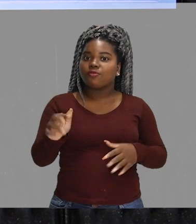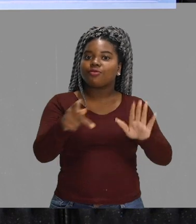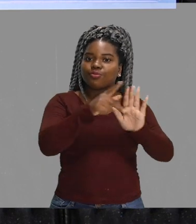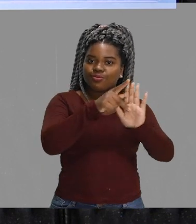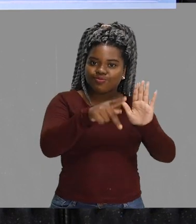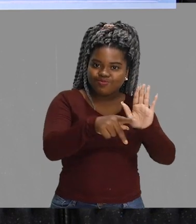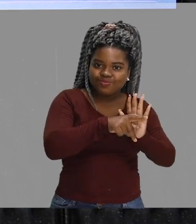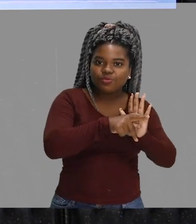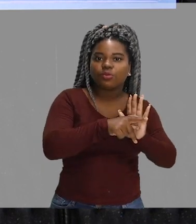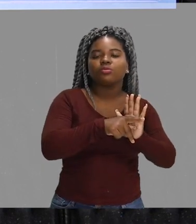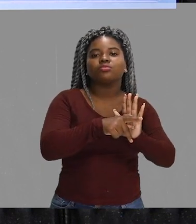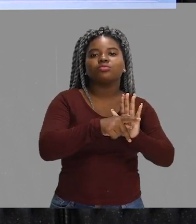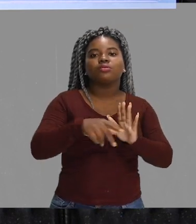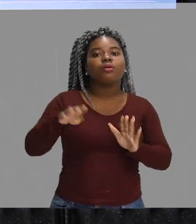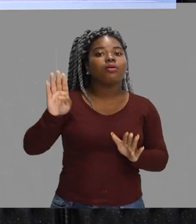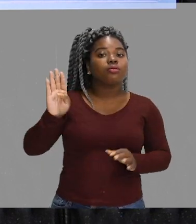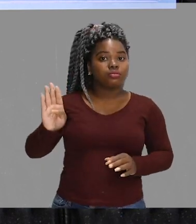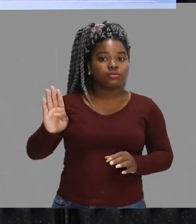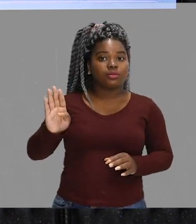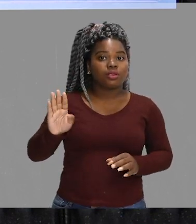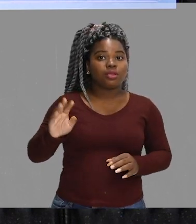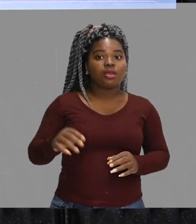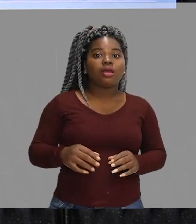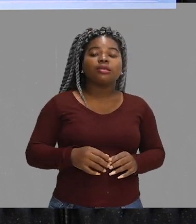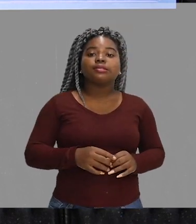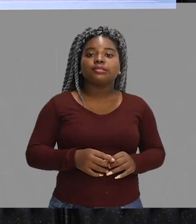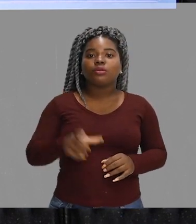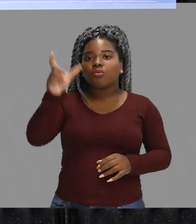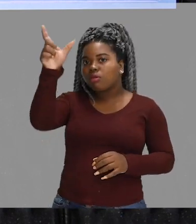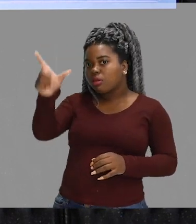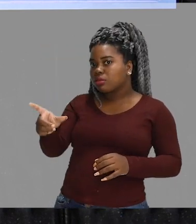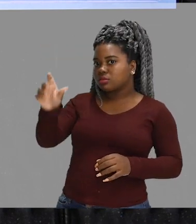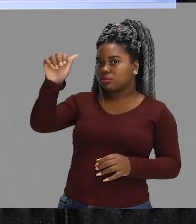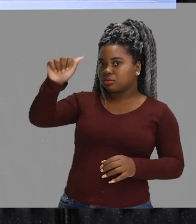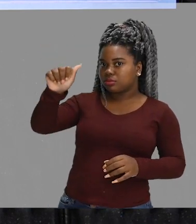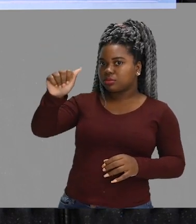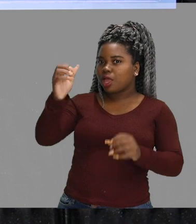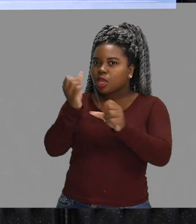porque a distribuição terminou no 3d5. Bom,